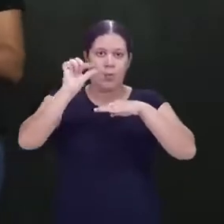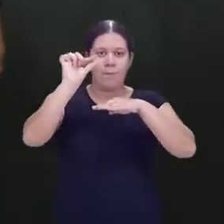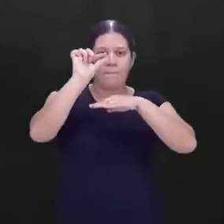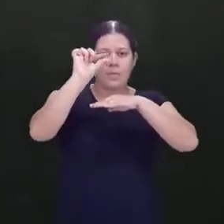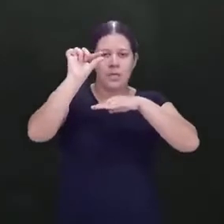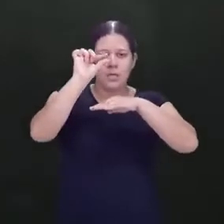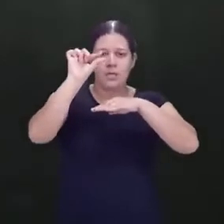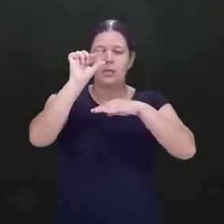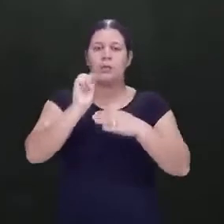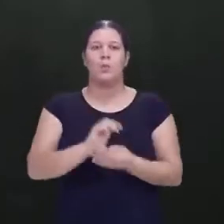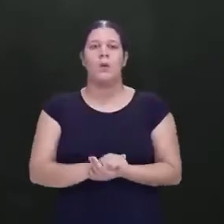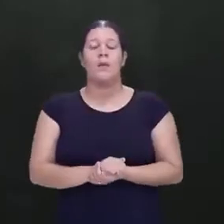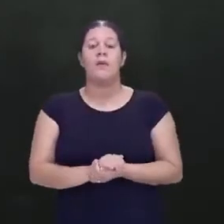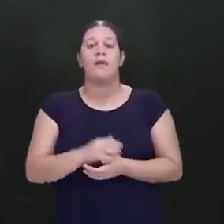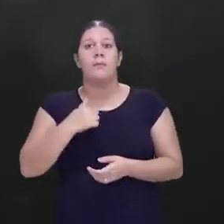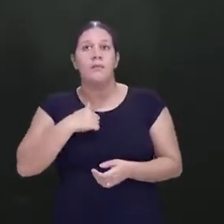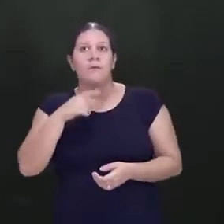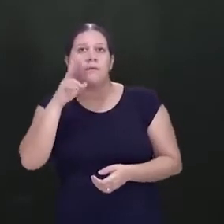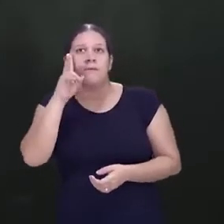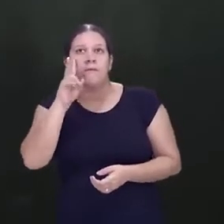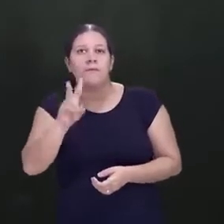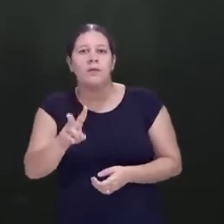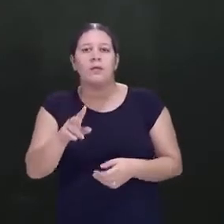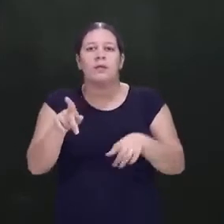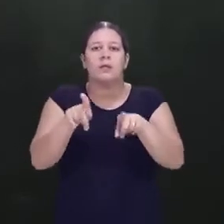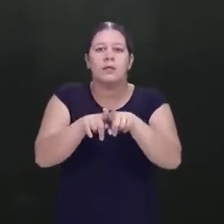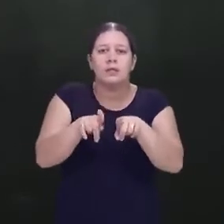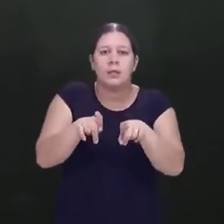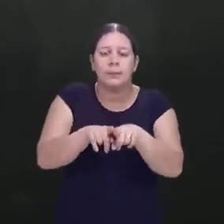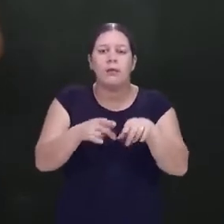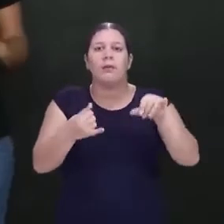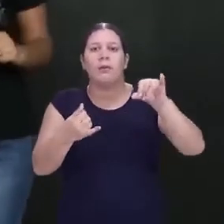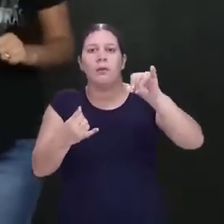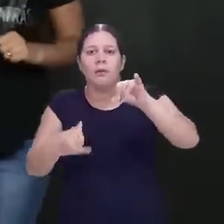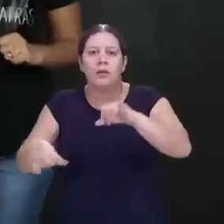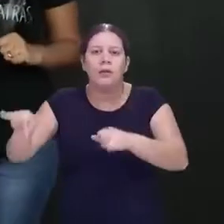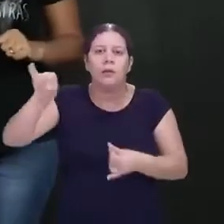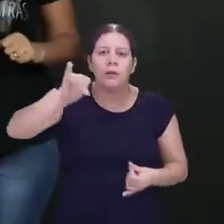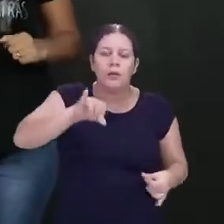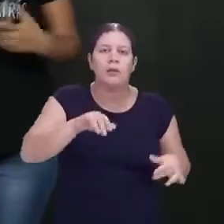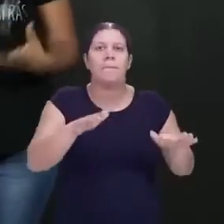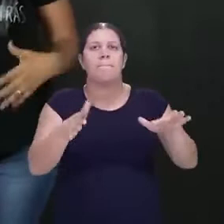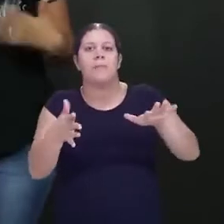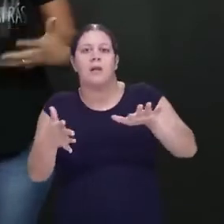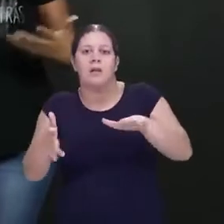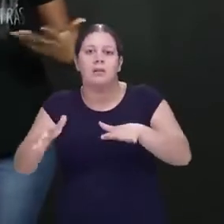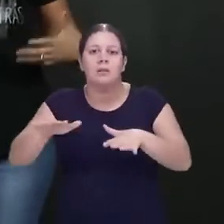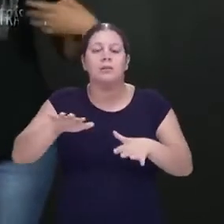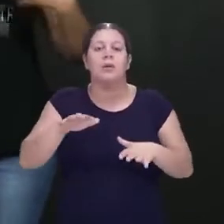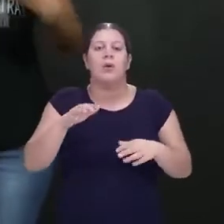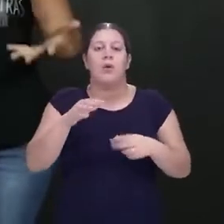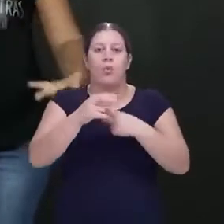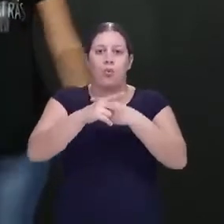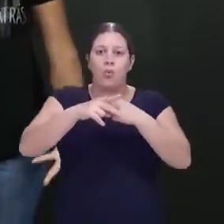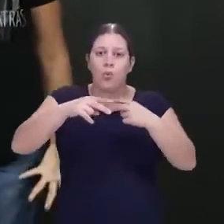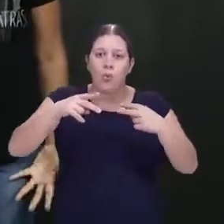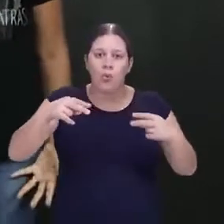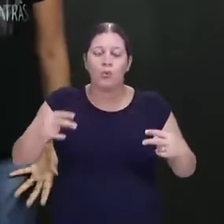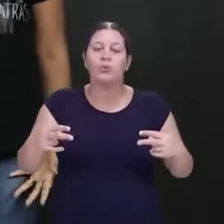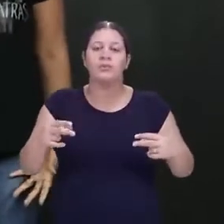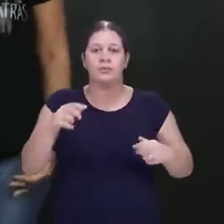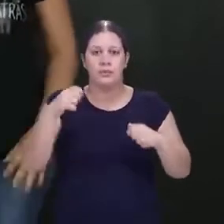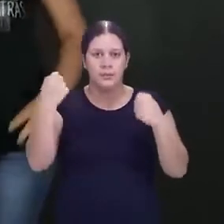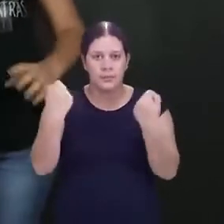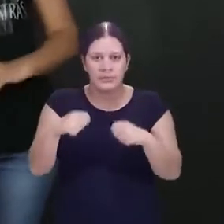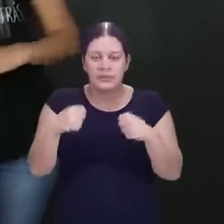aí, aconteceu. Vi também que a equação química ela está balanceada, que tem algumas coisas que podem promover